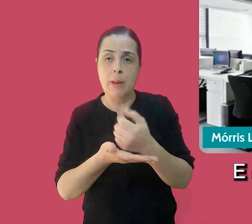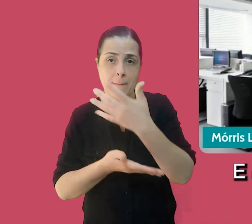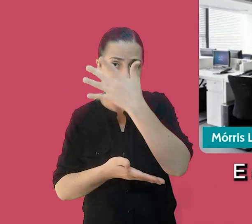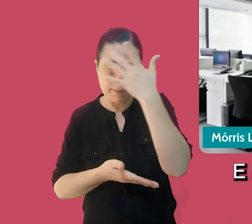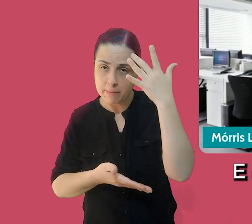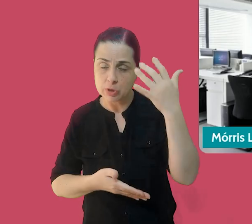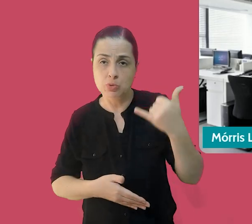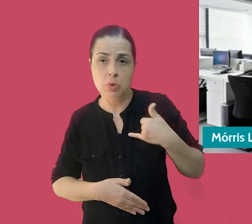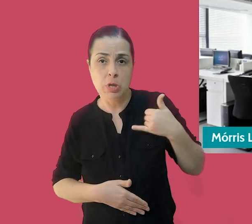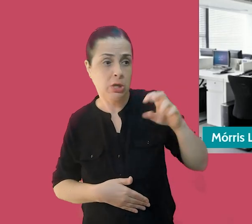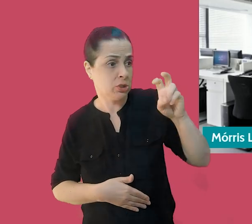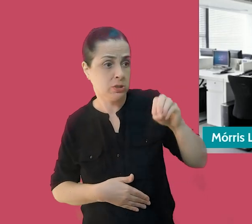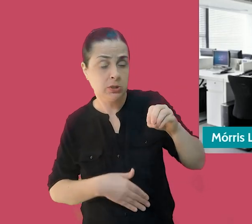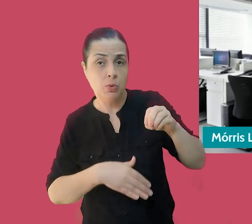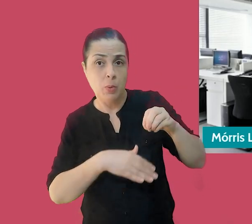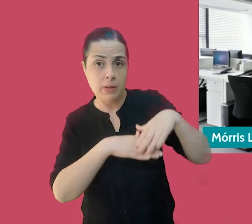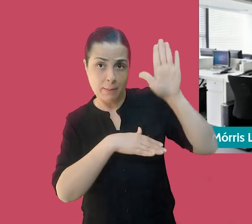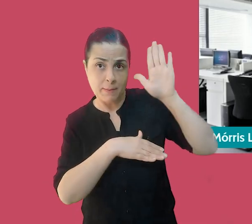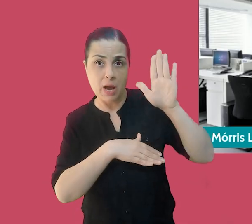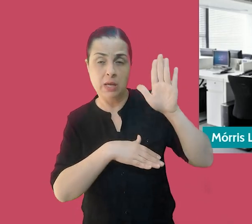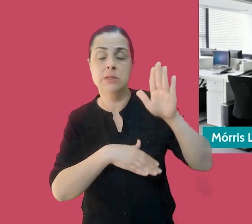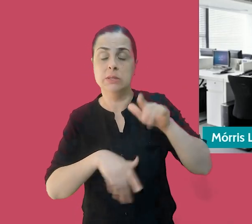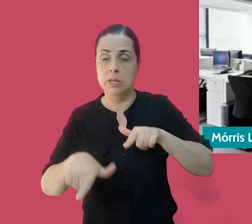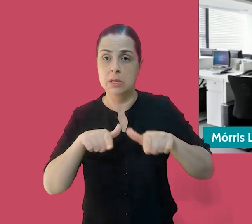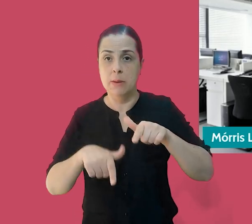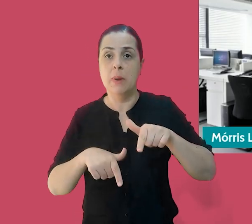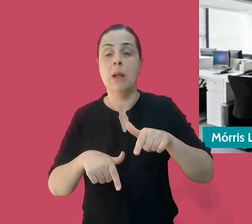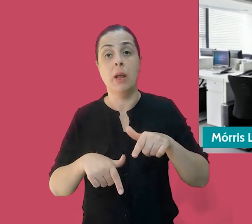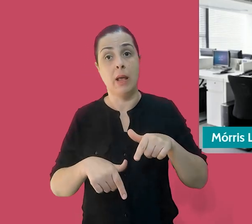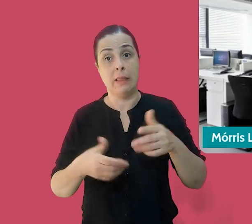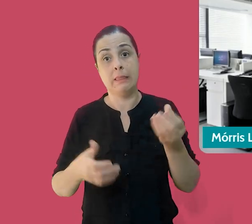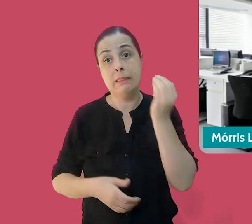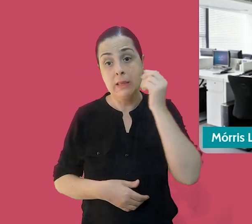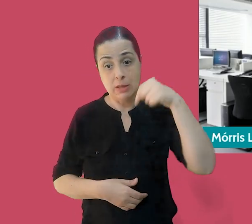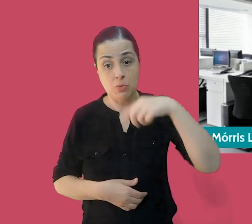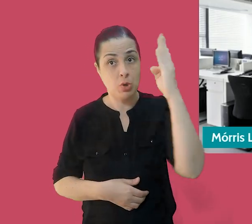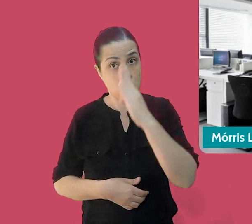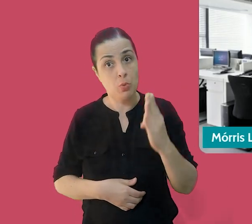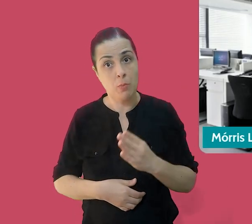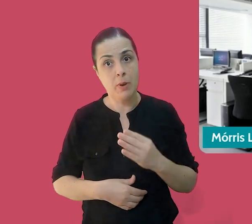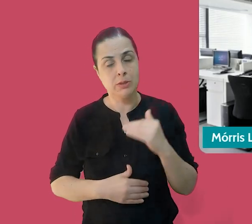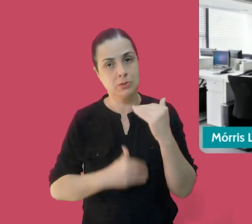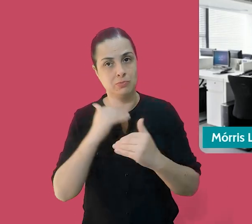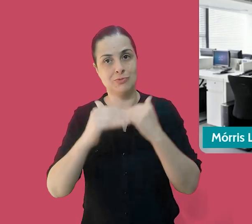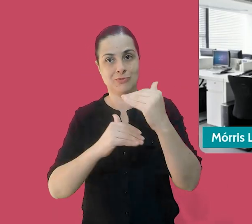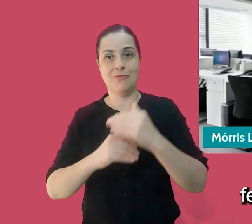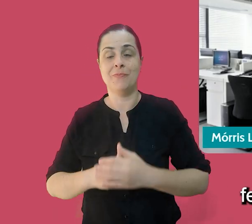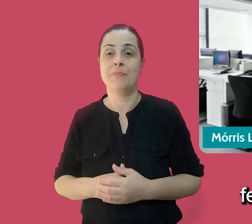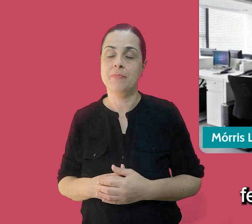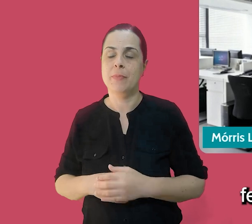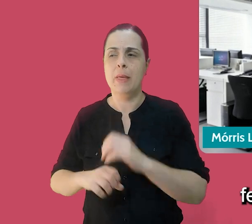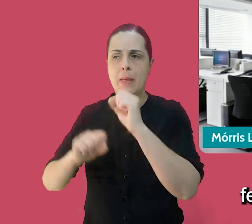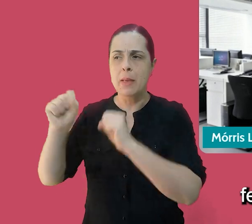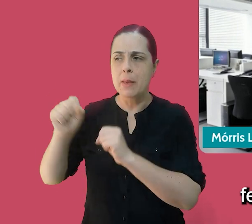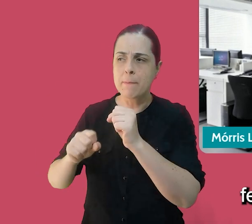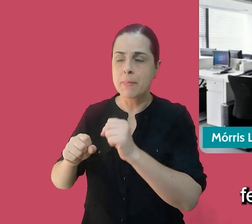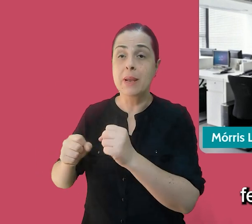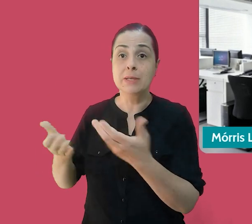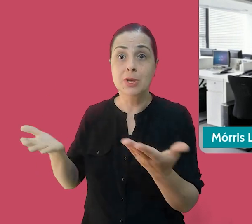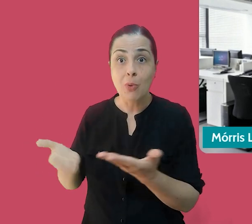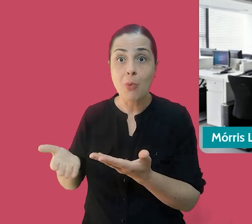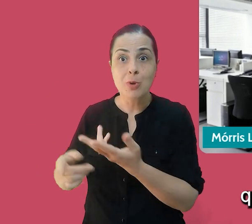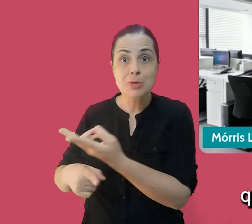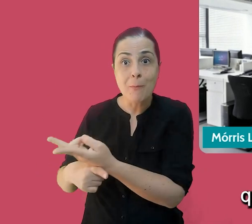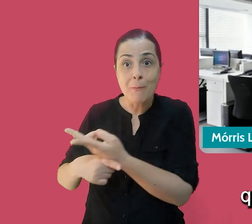a 17ª empresa certificada no Brasil. Então, hoje as empresas, felizmente, já nos